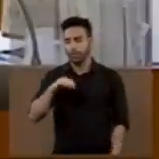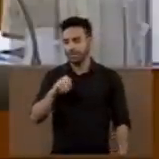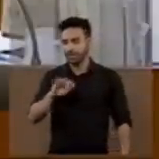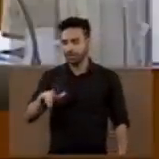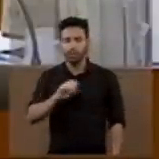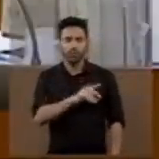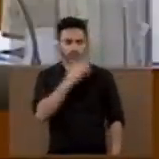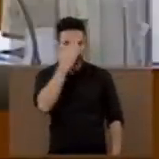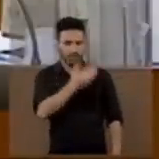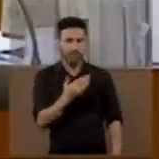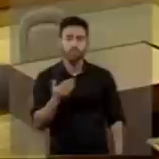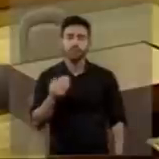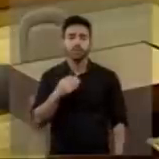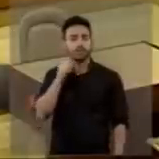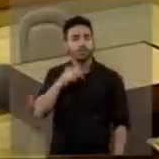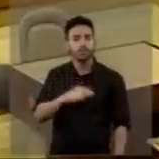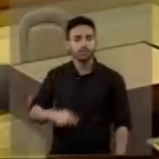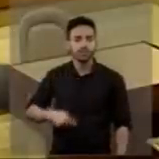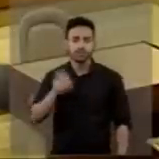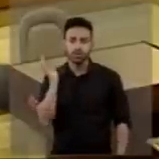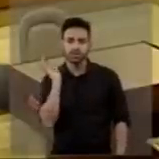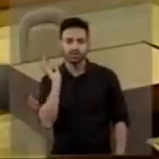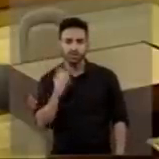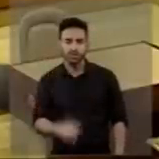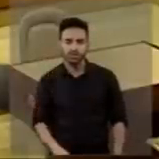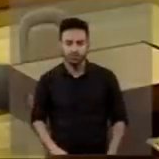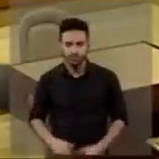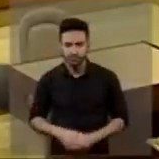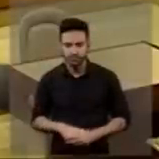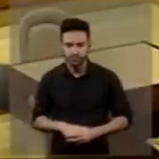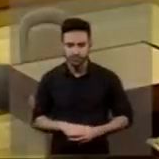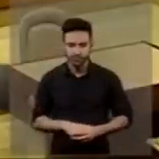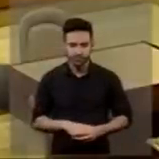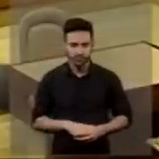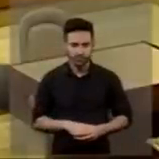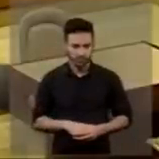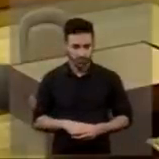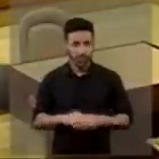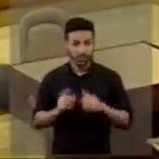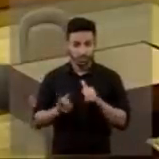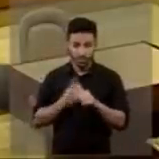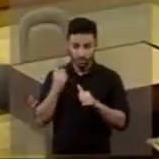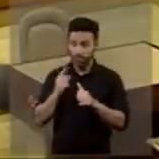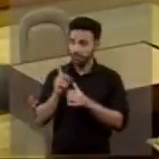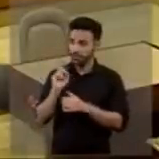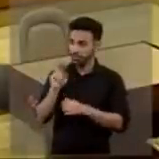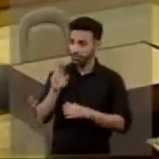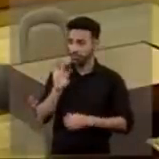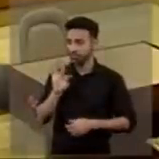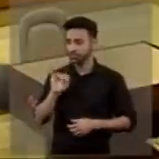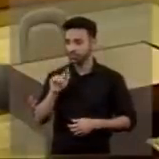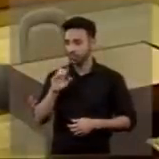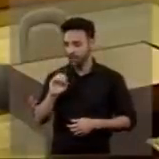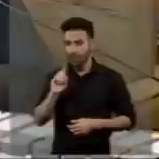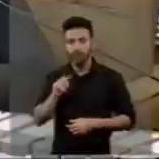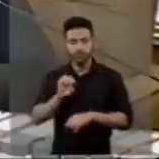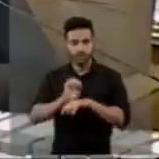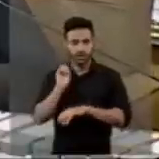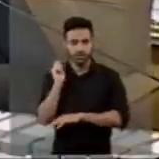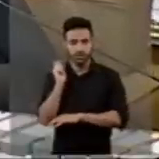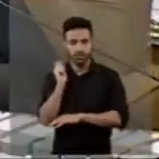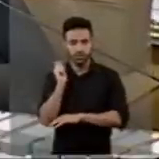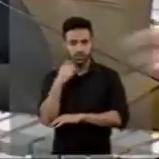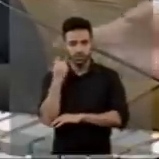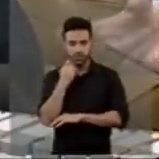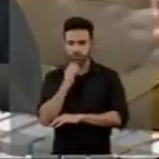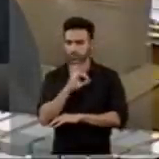Vossa Excelência, ministra Rosa Weber. Senhora Presidente, eu quero cumprimentar em primeiro lugar o Dr. Tiago Holanda Gonzalez, procurador do Estado do Rio Grande do Sul, uma